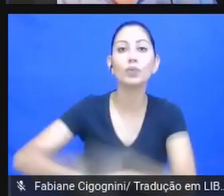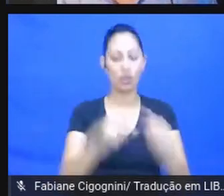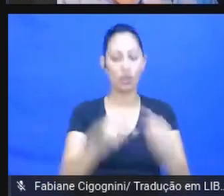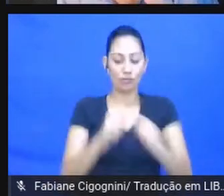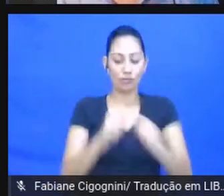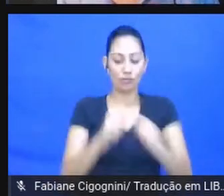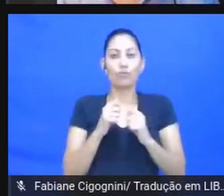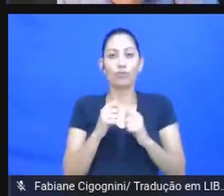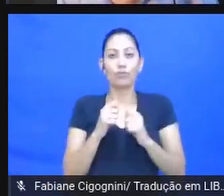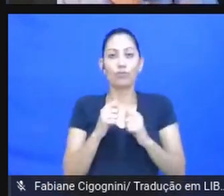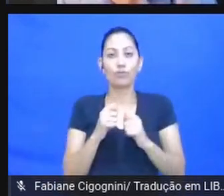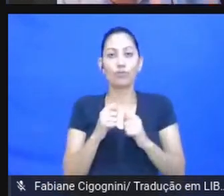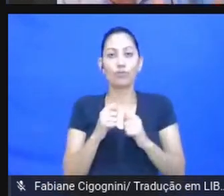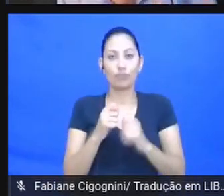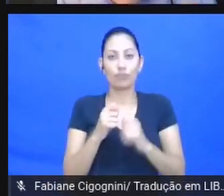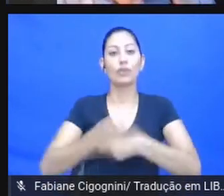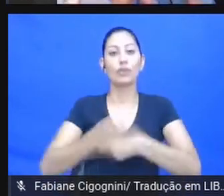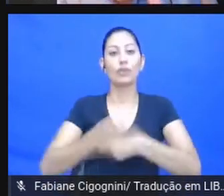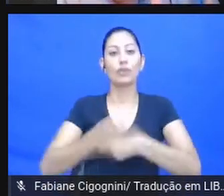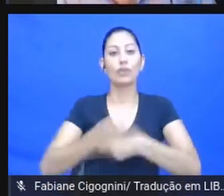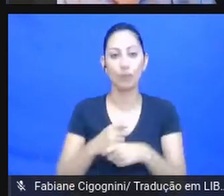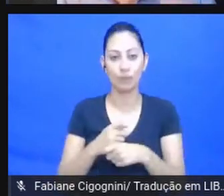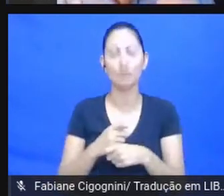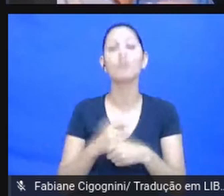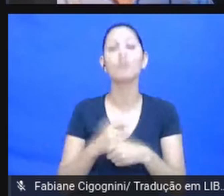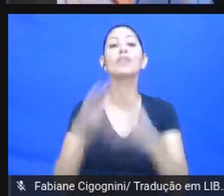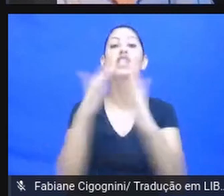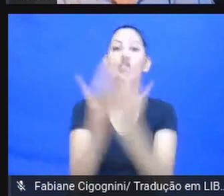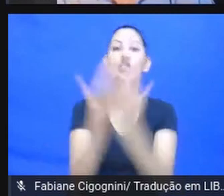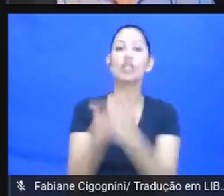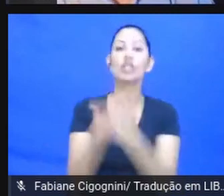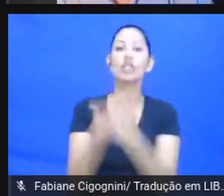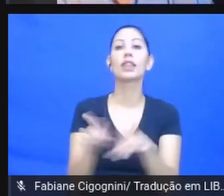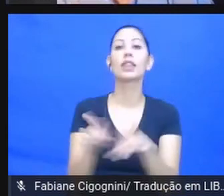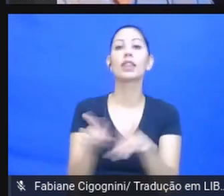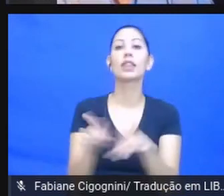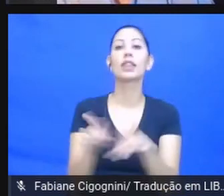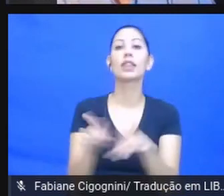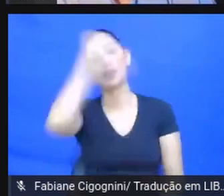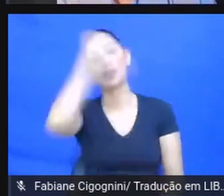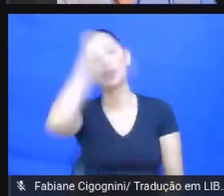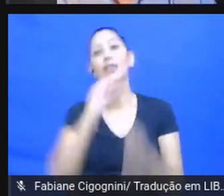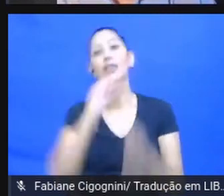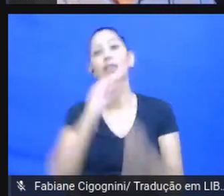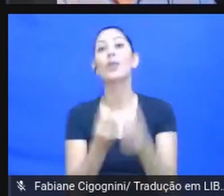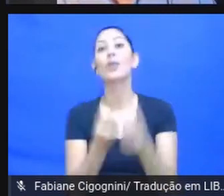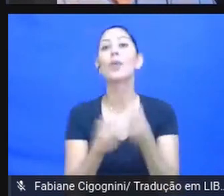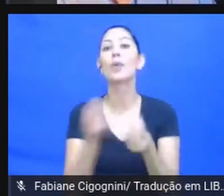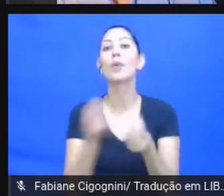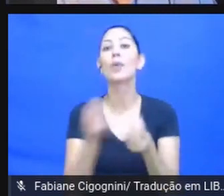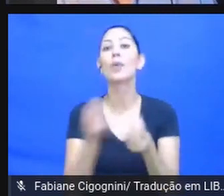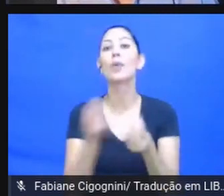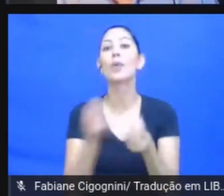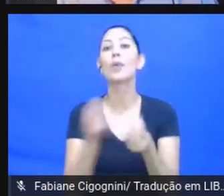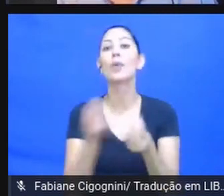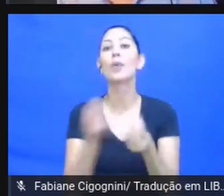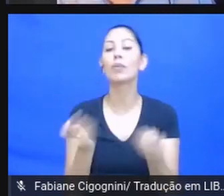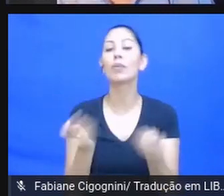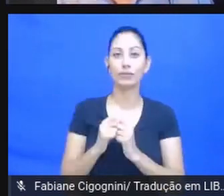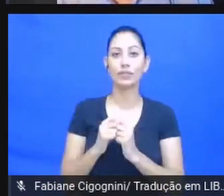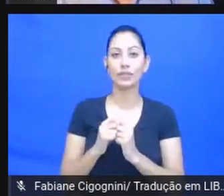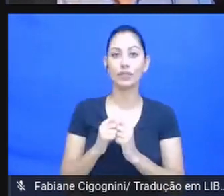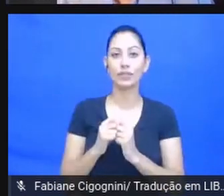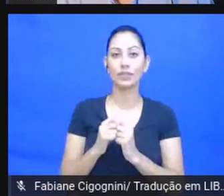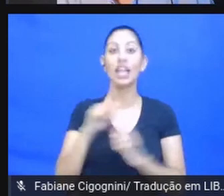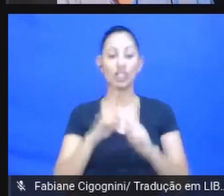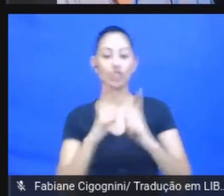custos, e as instituições, em parte, estão aprendendo hoje que a gestão bem